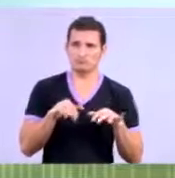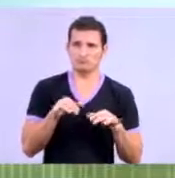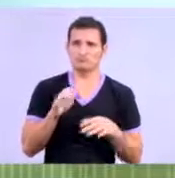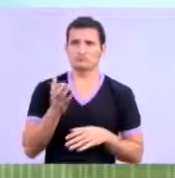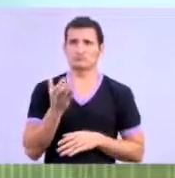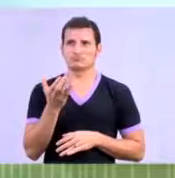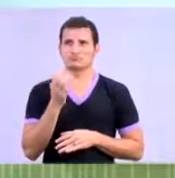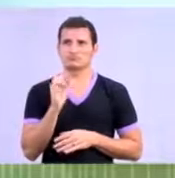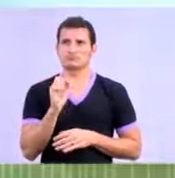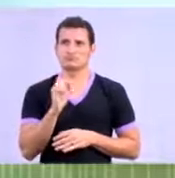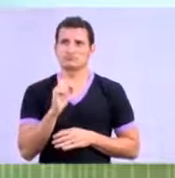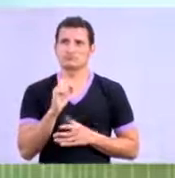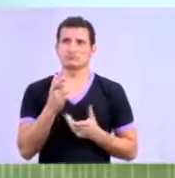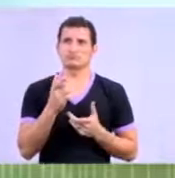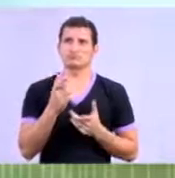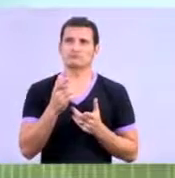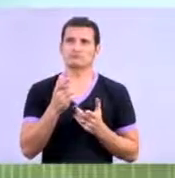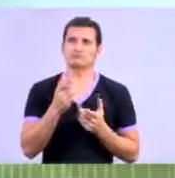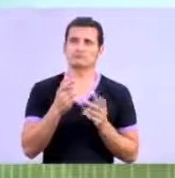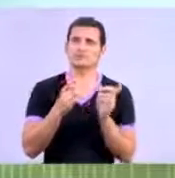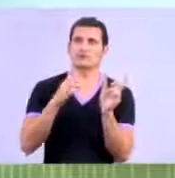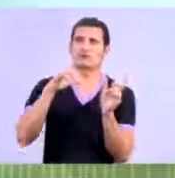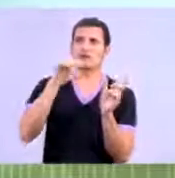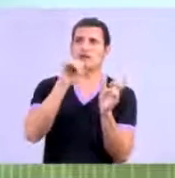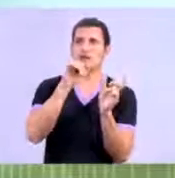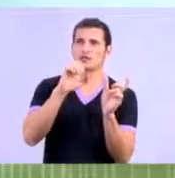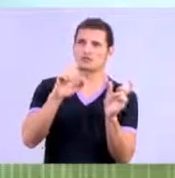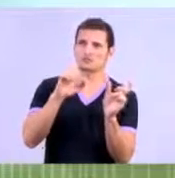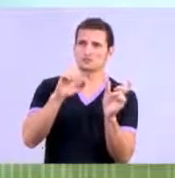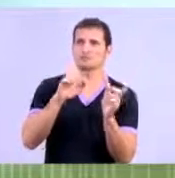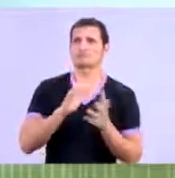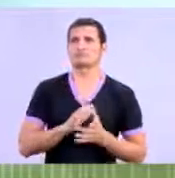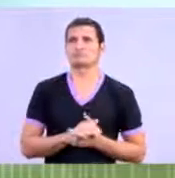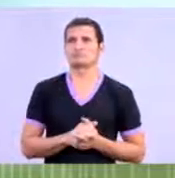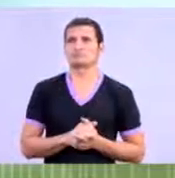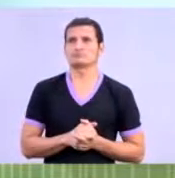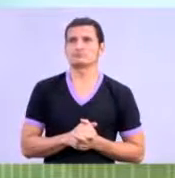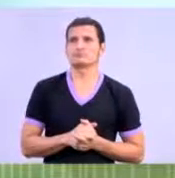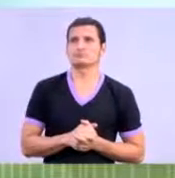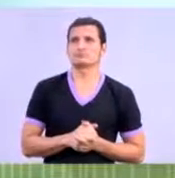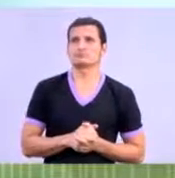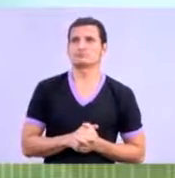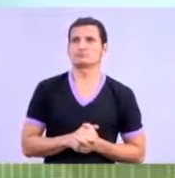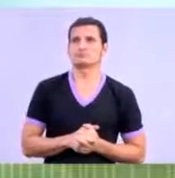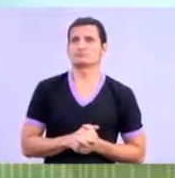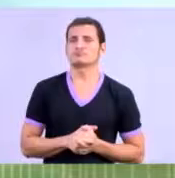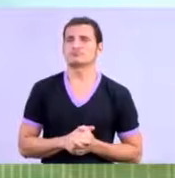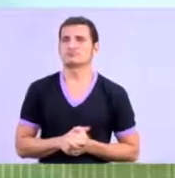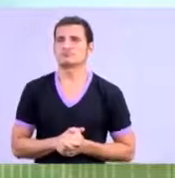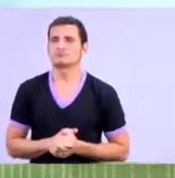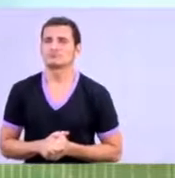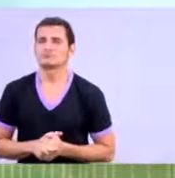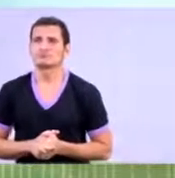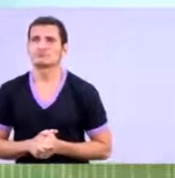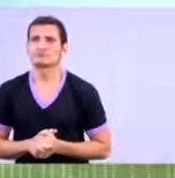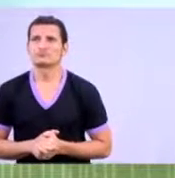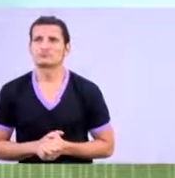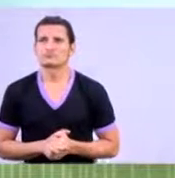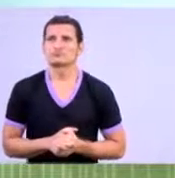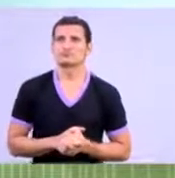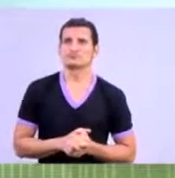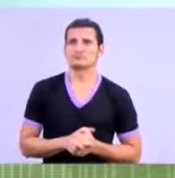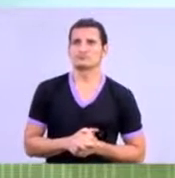referenciar um membro da classe. This, qualquer atributo. This, qualquer getSet. This, qualquer método, né? Então